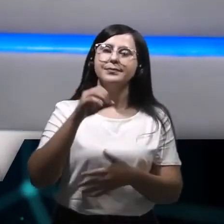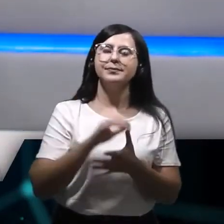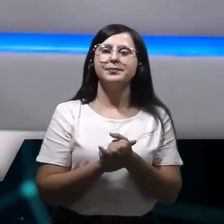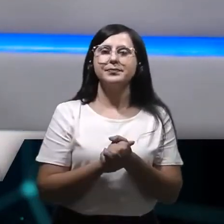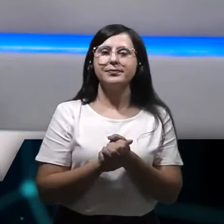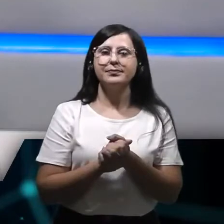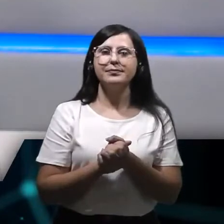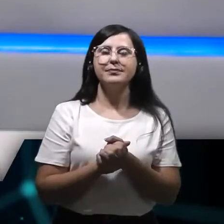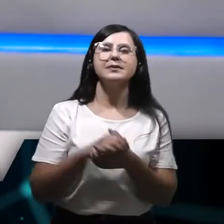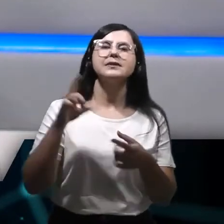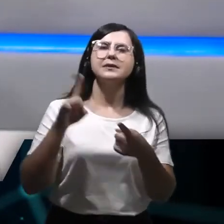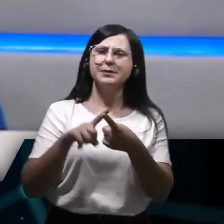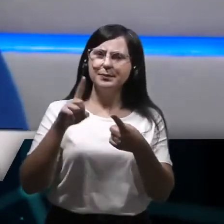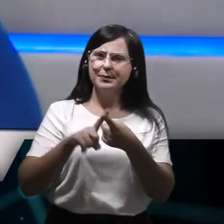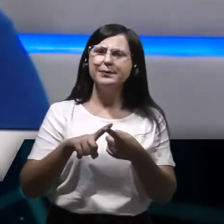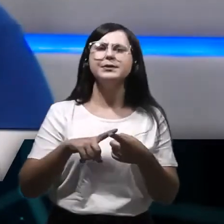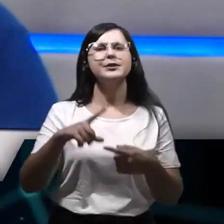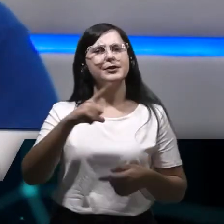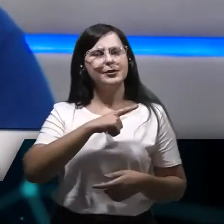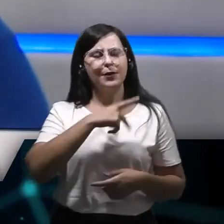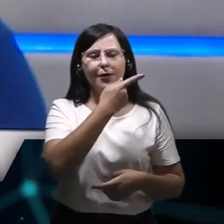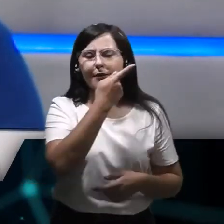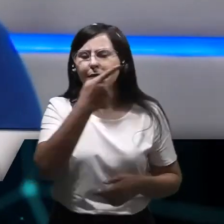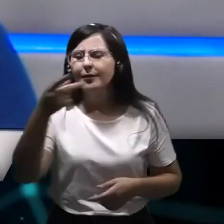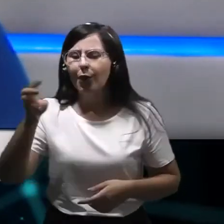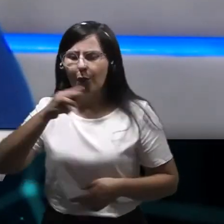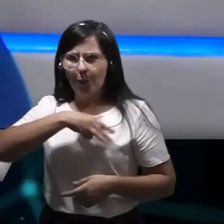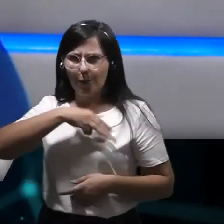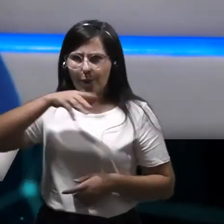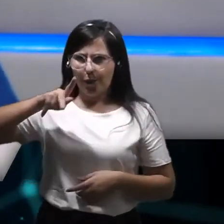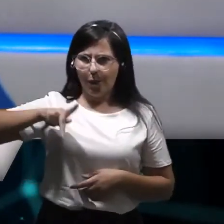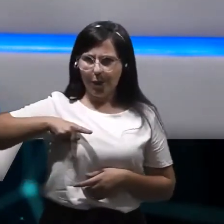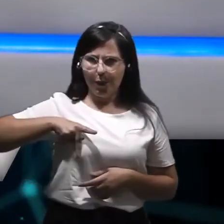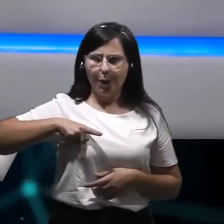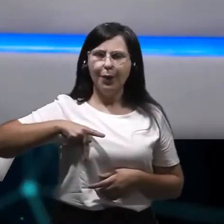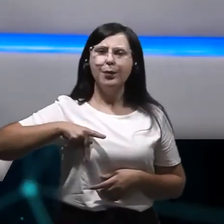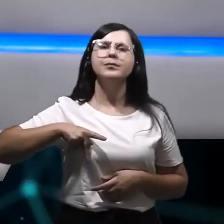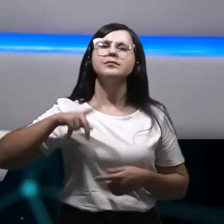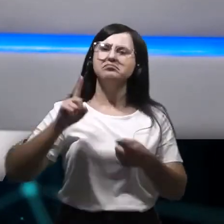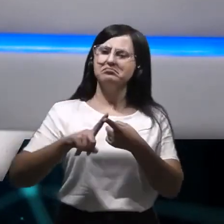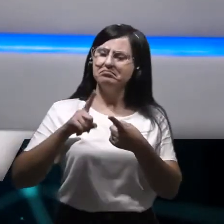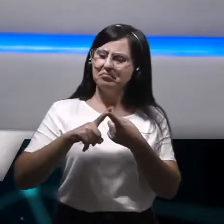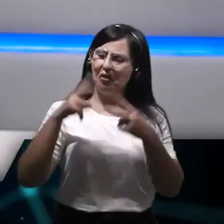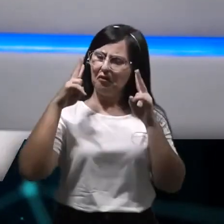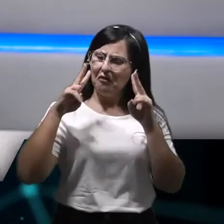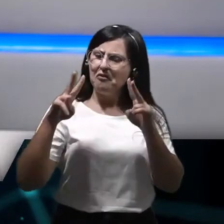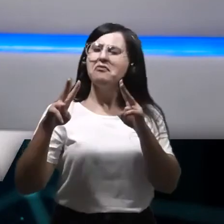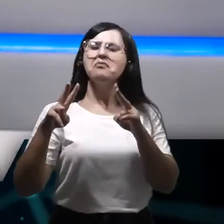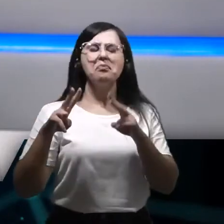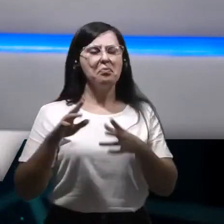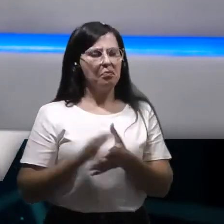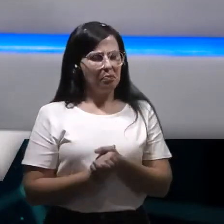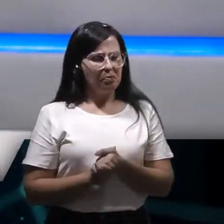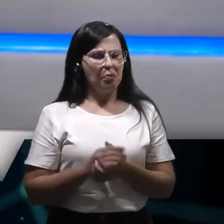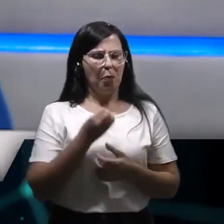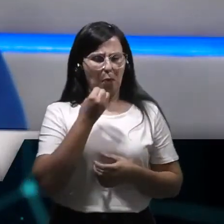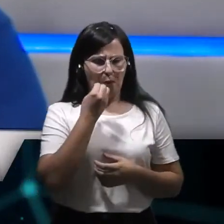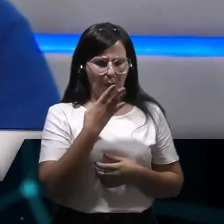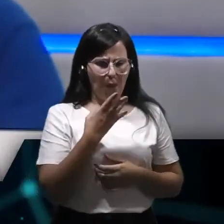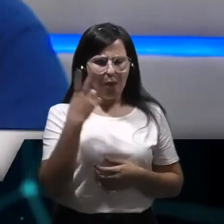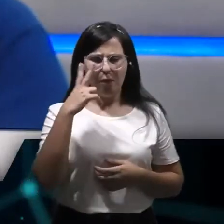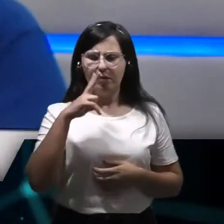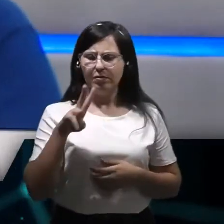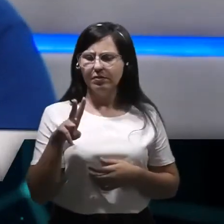Ministério Público Federal, o Ministério Público de Pernambuco e o Tribunal de Contas, e elogiou a qualidade. Inclusive o Tribunal de Contas esteve